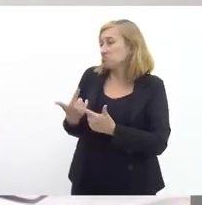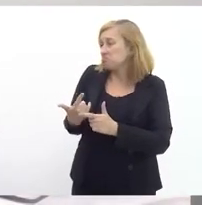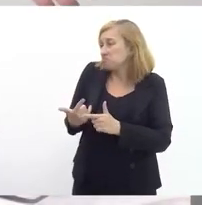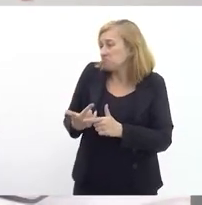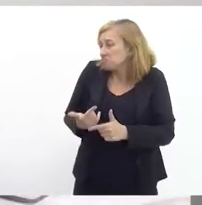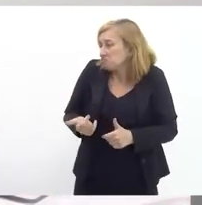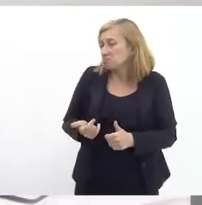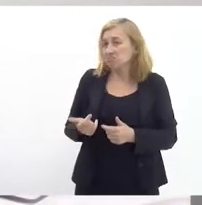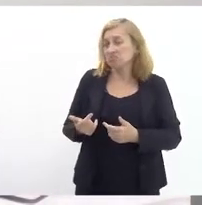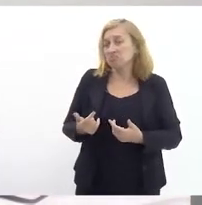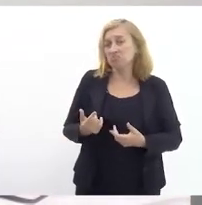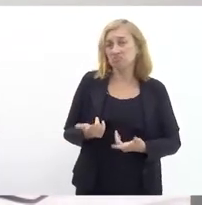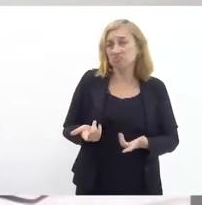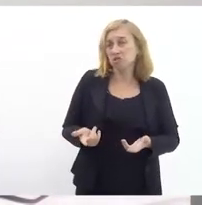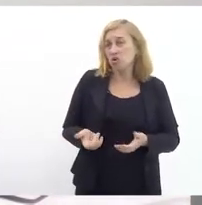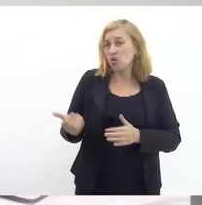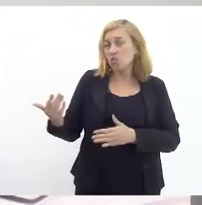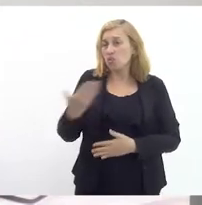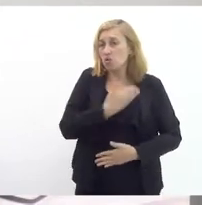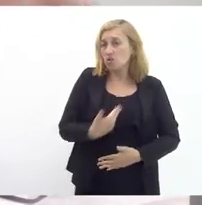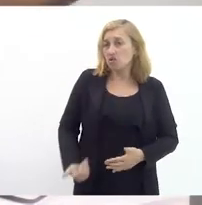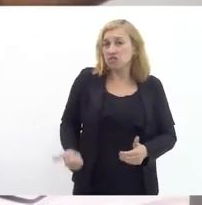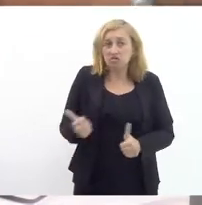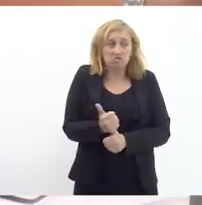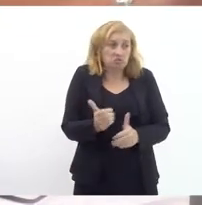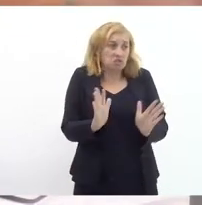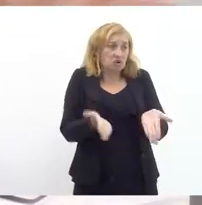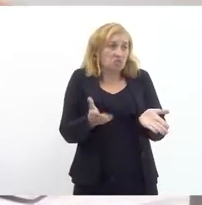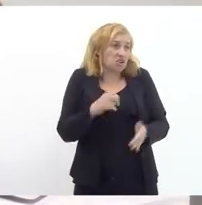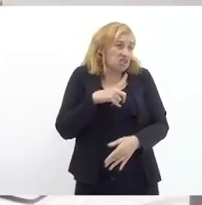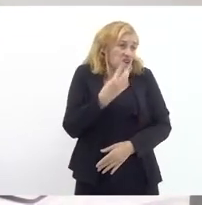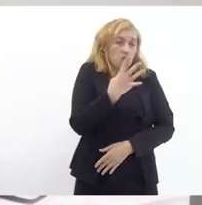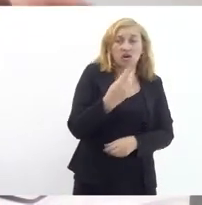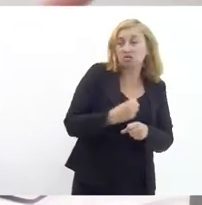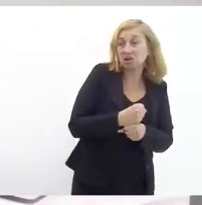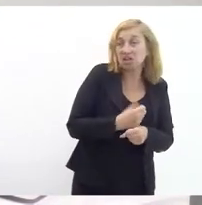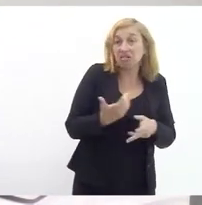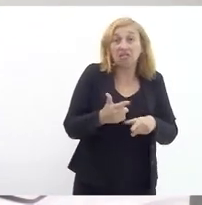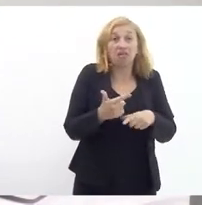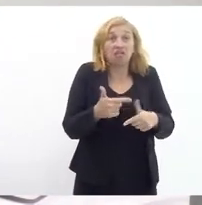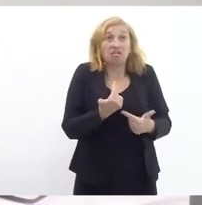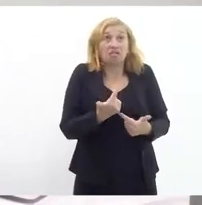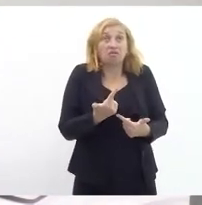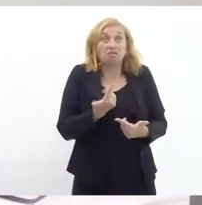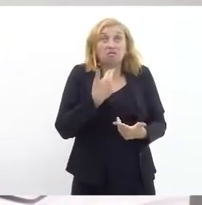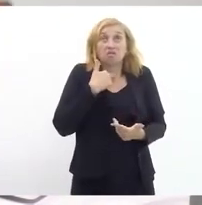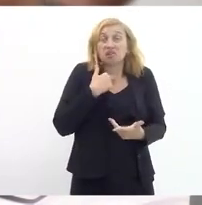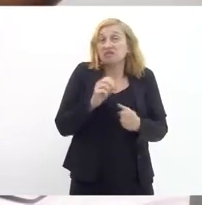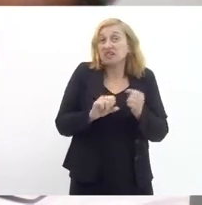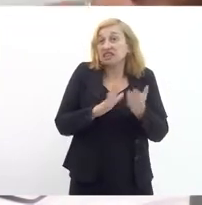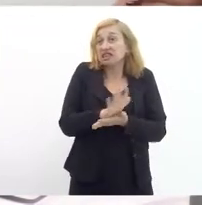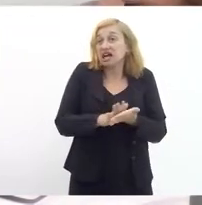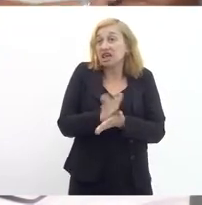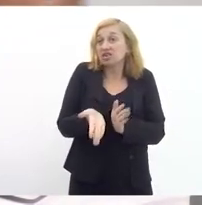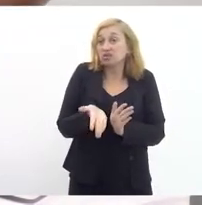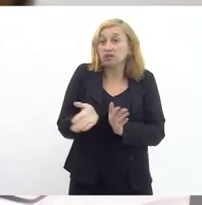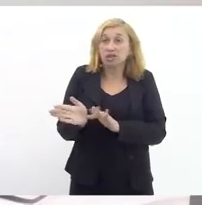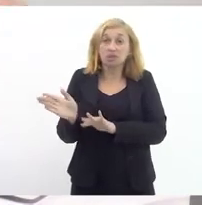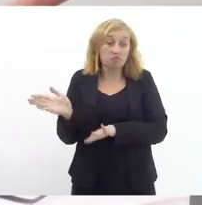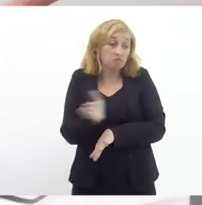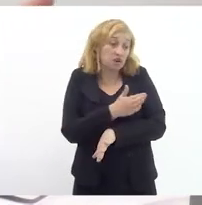governo assumiu agora, né? Tem 4 anos, então a gente não pode fazer nada. O que foi para